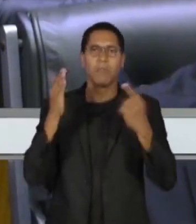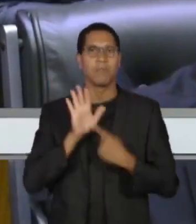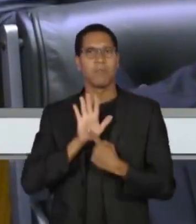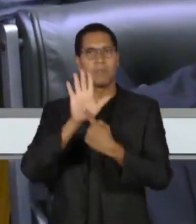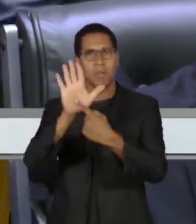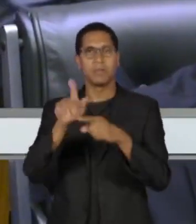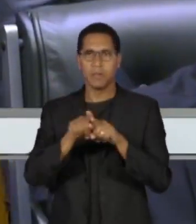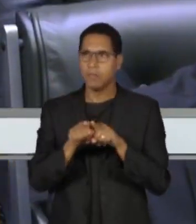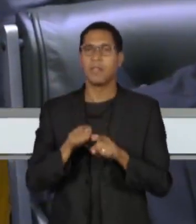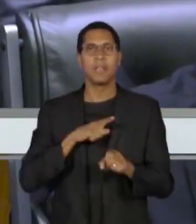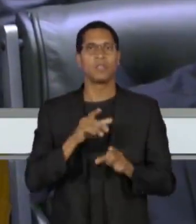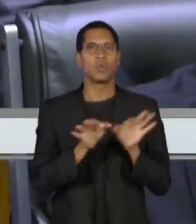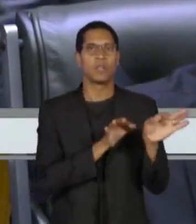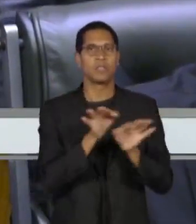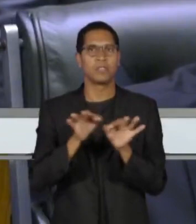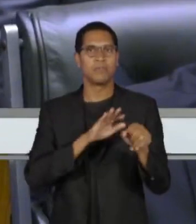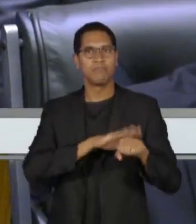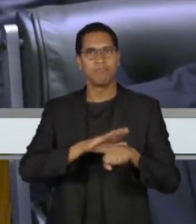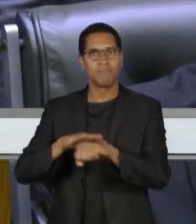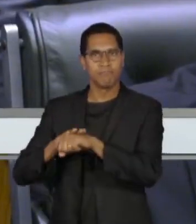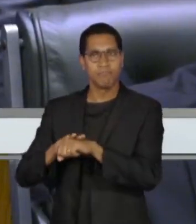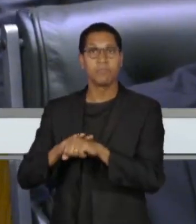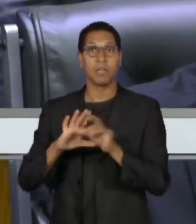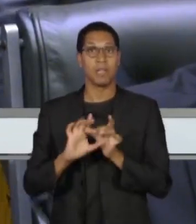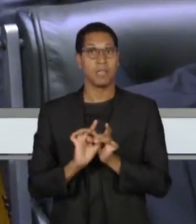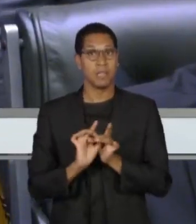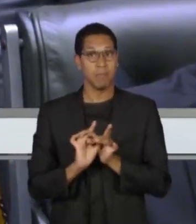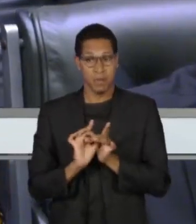sobretudo, de organização.